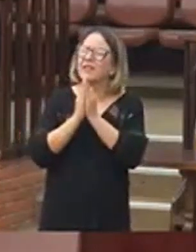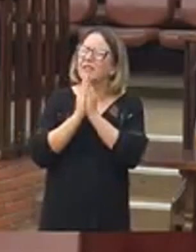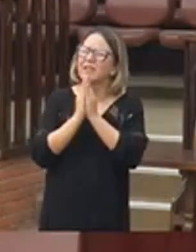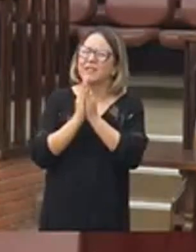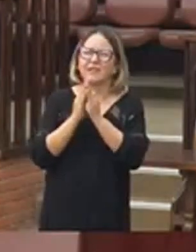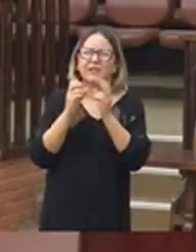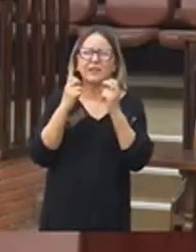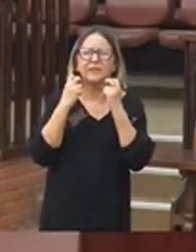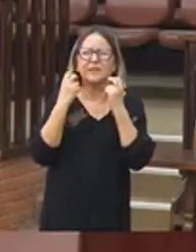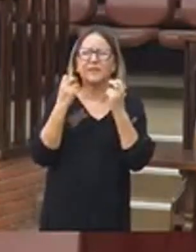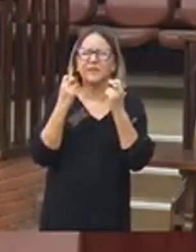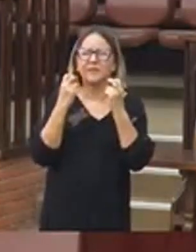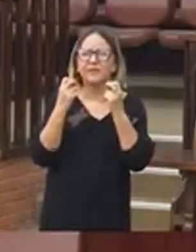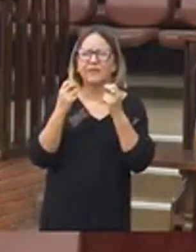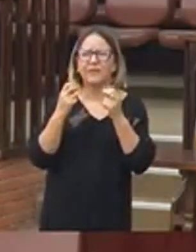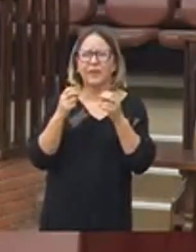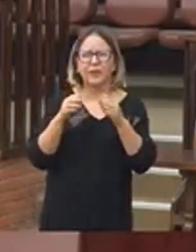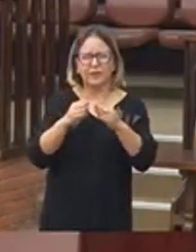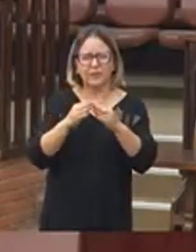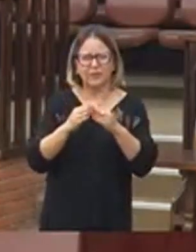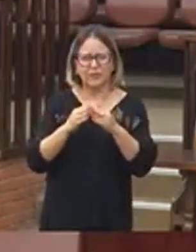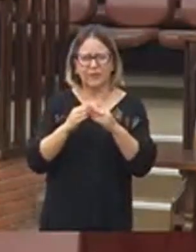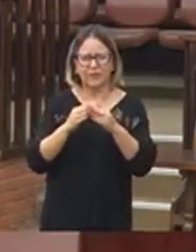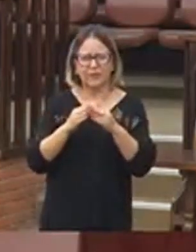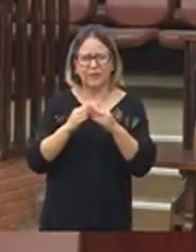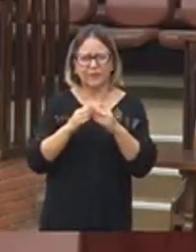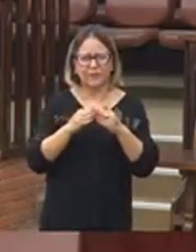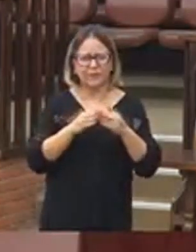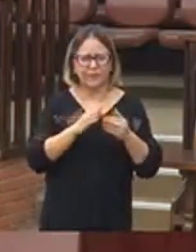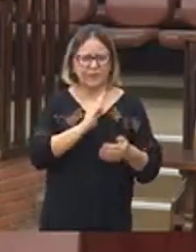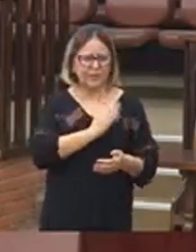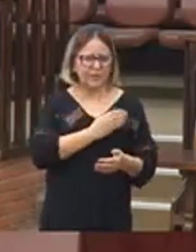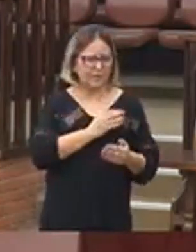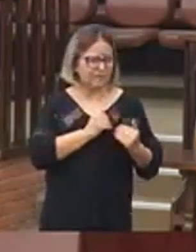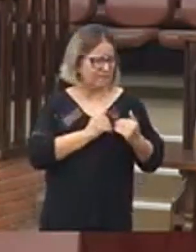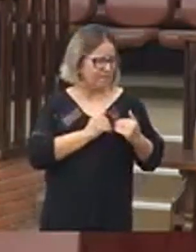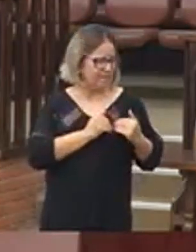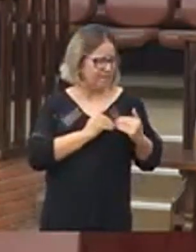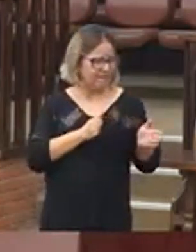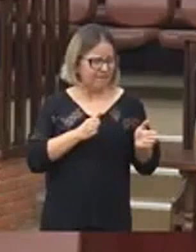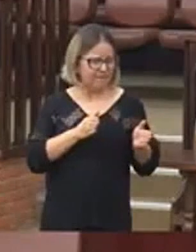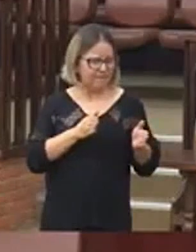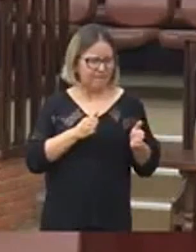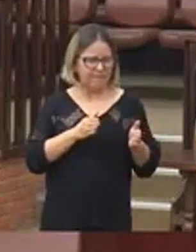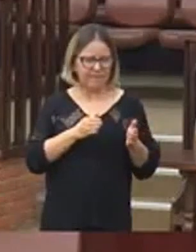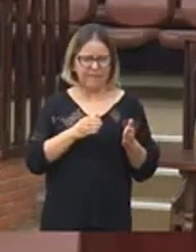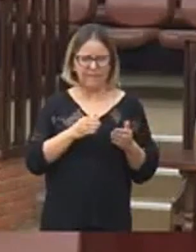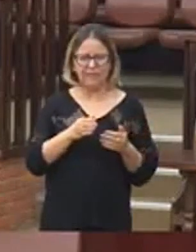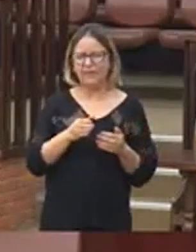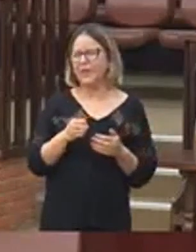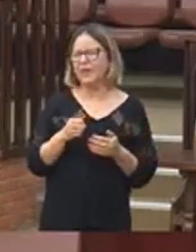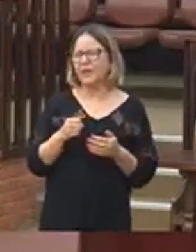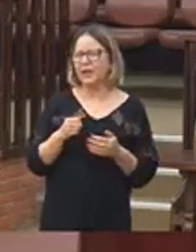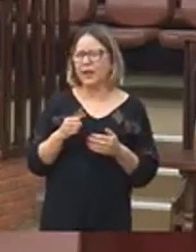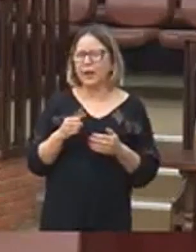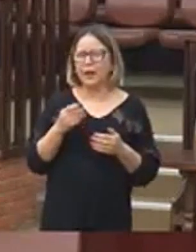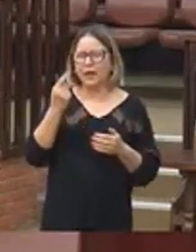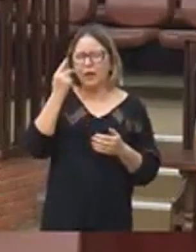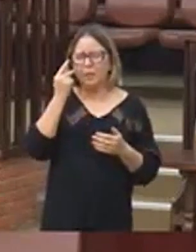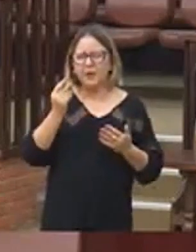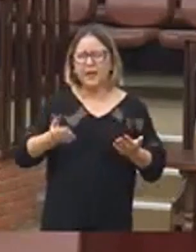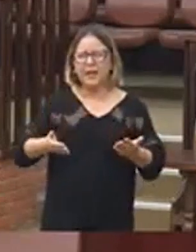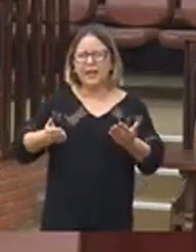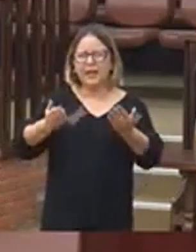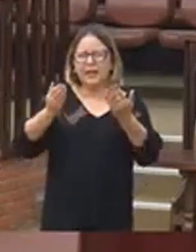que abras o nosso coração, o nosso entendimento, para recebermos aquilo que Tu